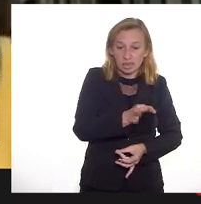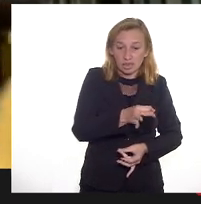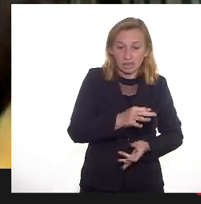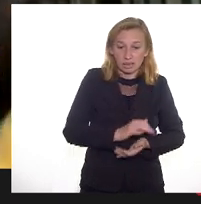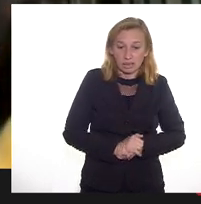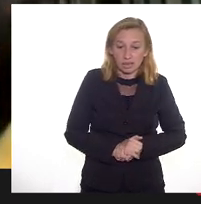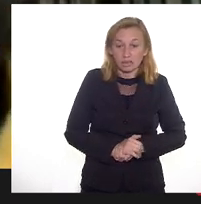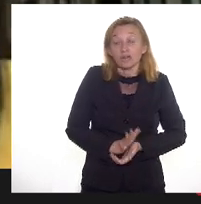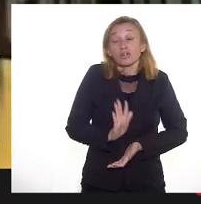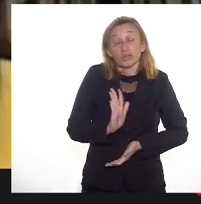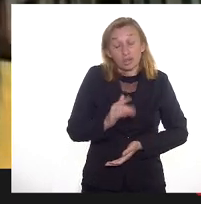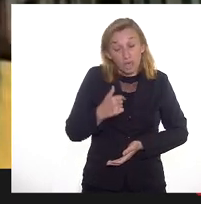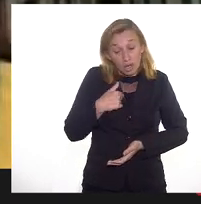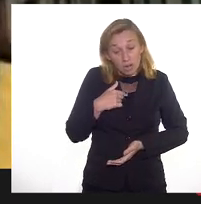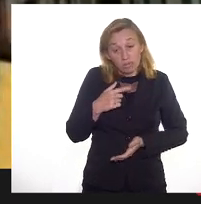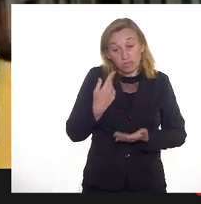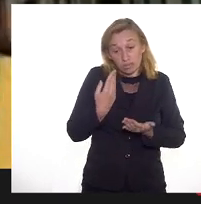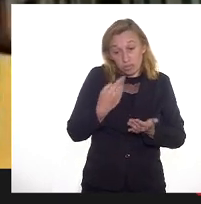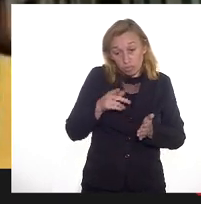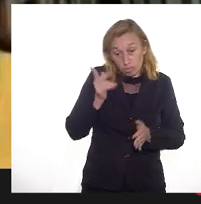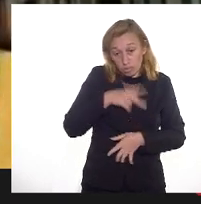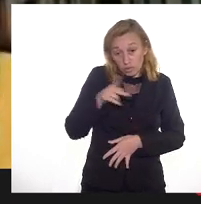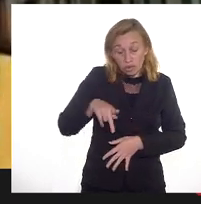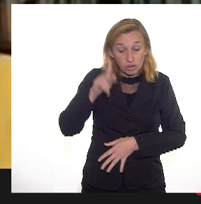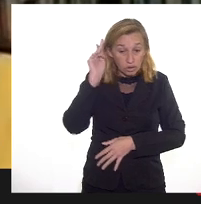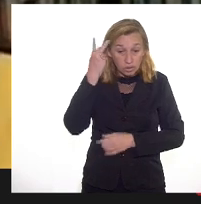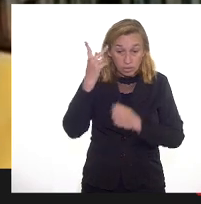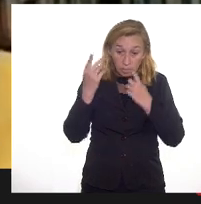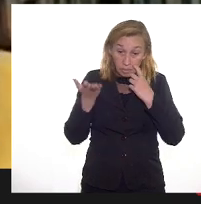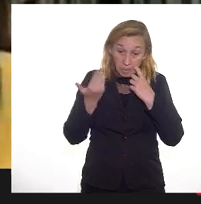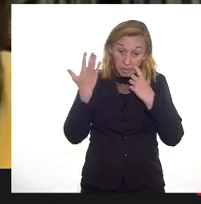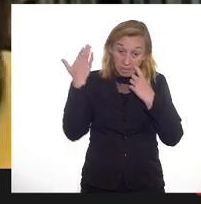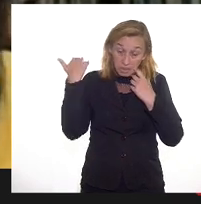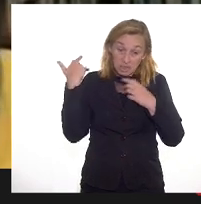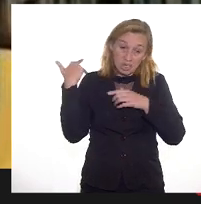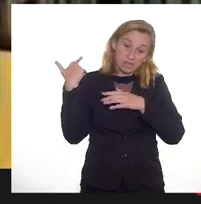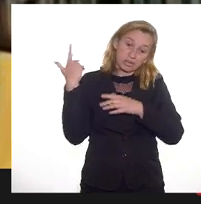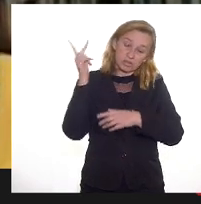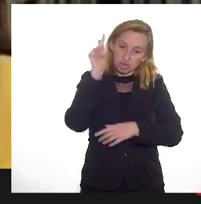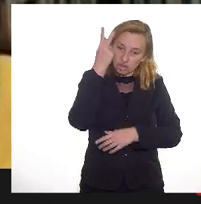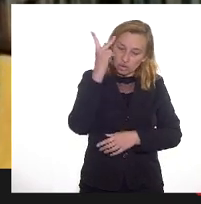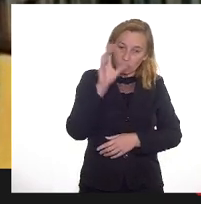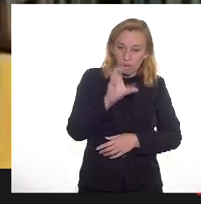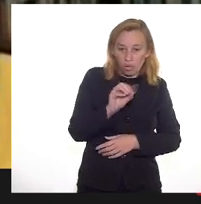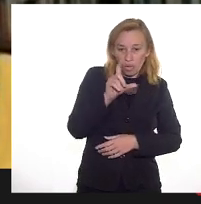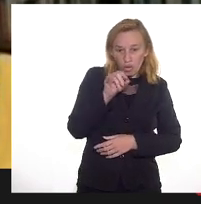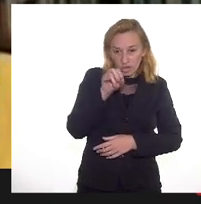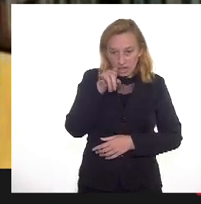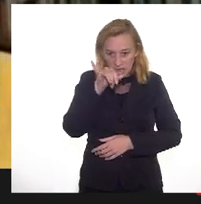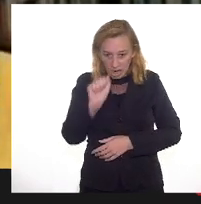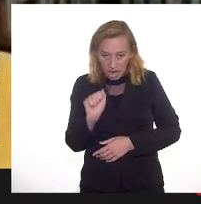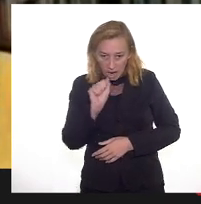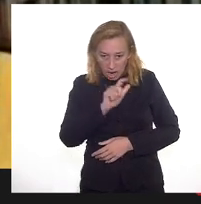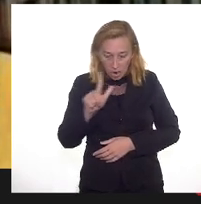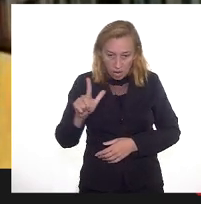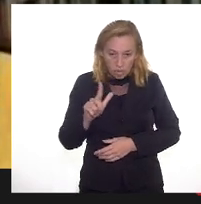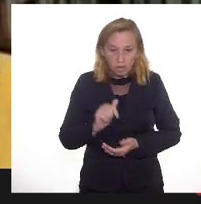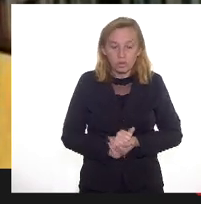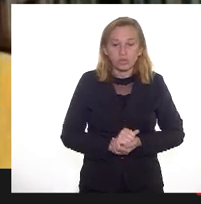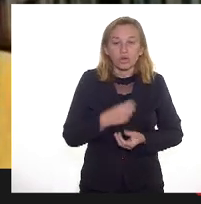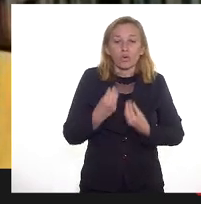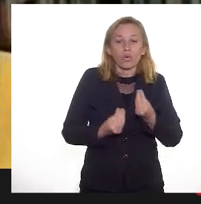certamente, eu sou historiadora, ao nosso passado histórico, ao passado colonial, à forma como